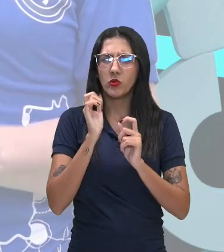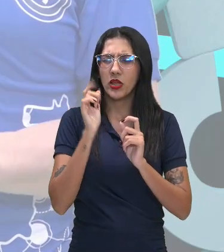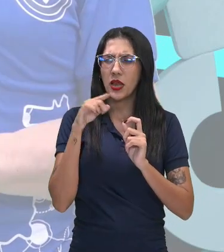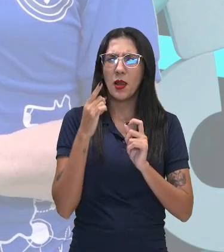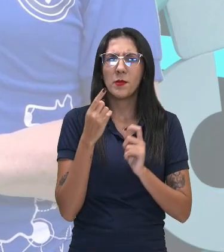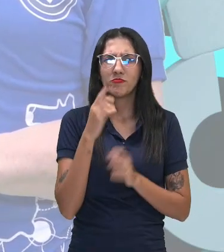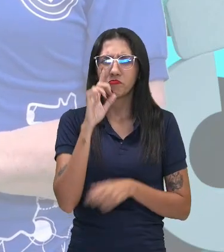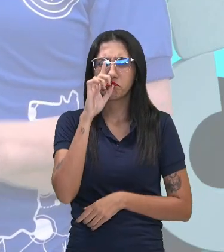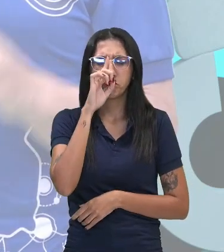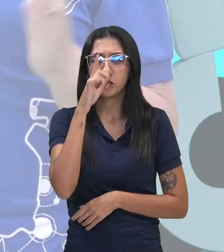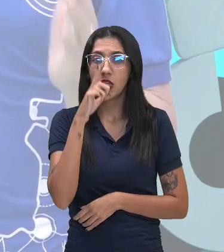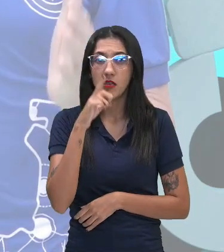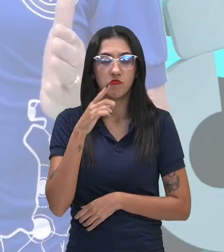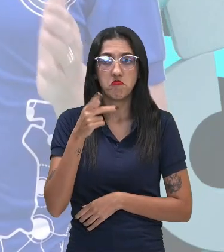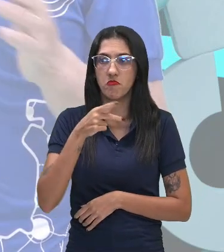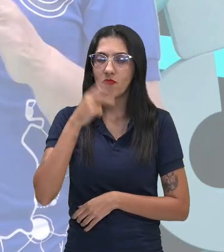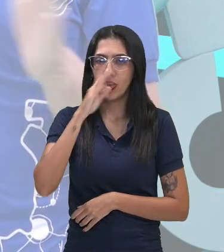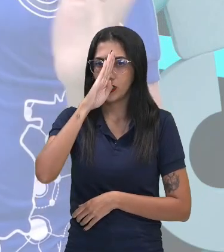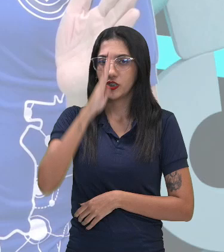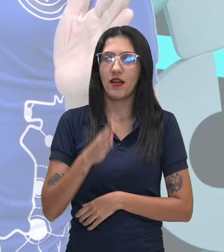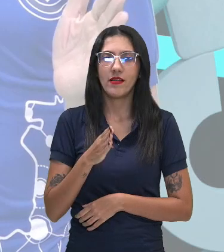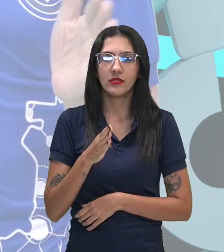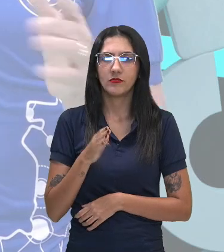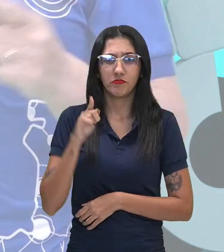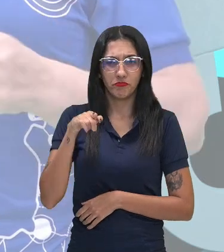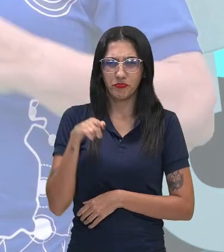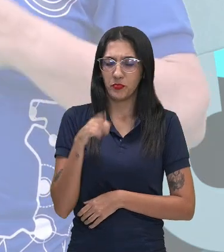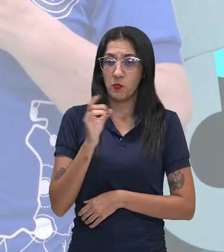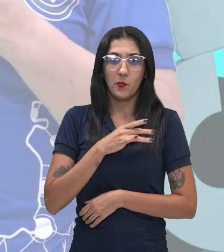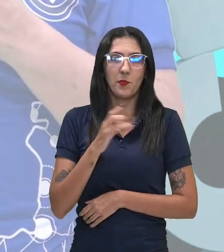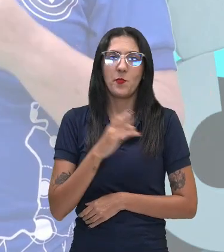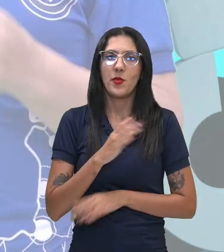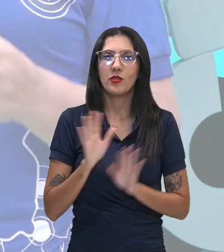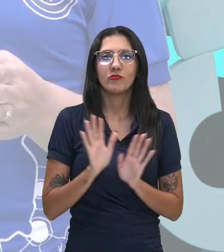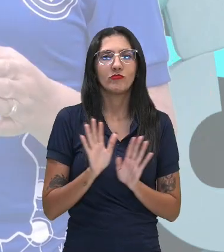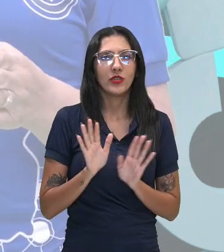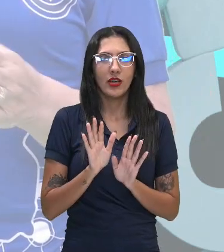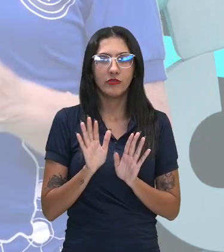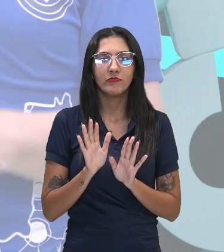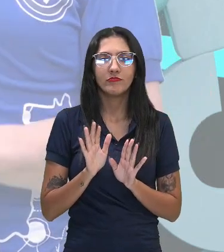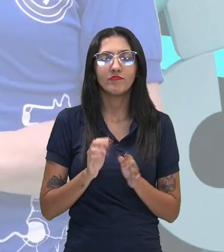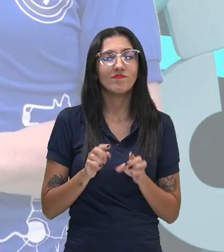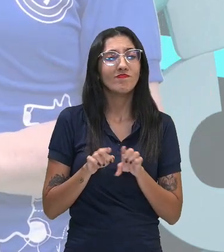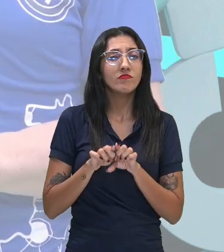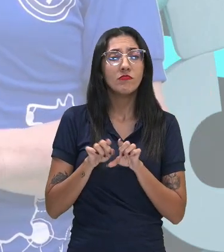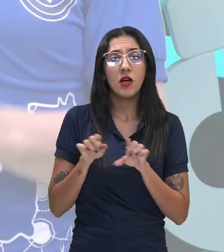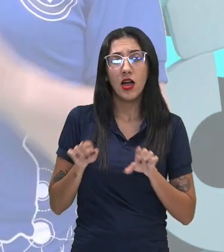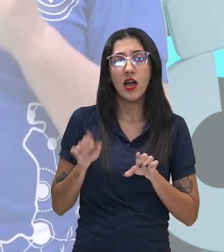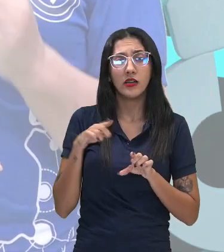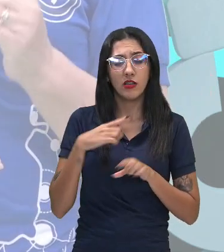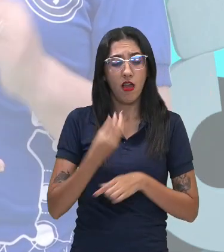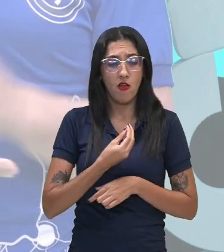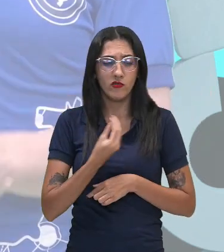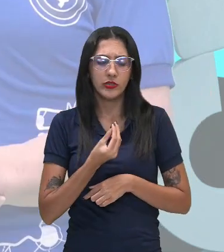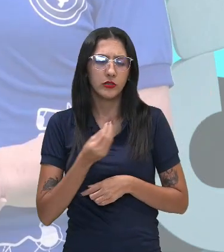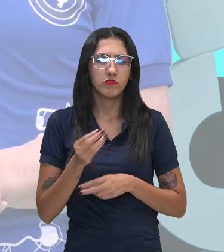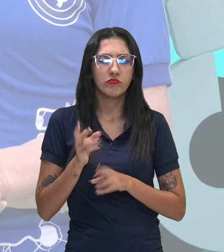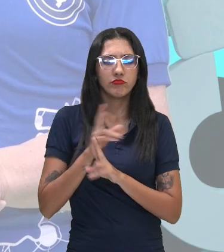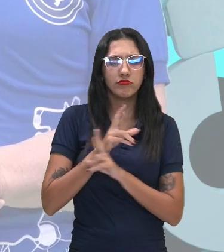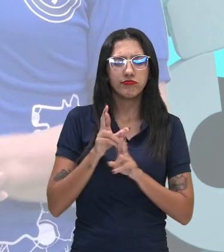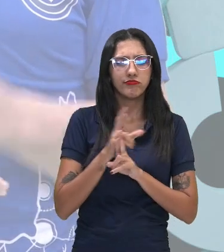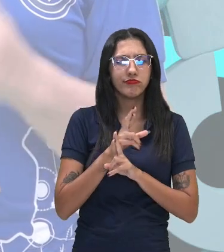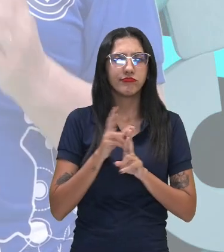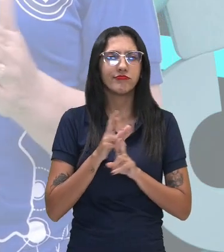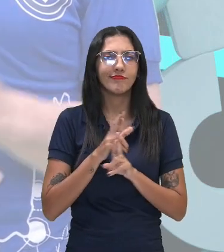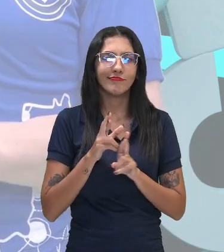o que pensa. Não tem medo de poderosos, embora viva no meio deles. Ossos do